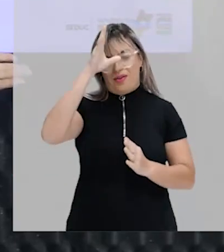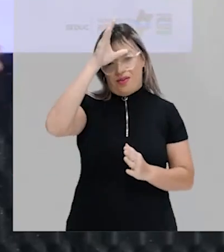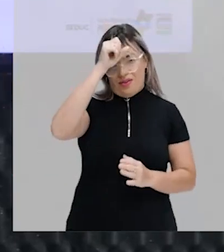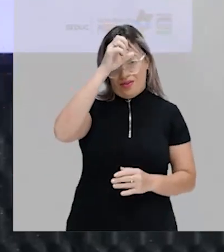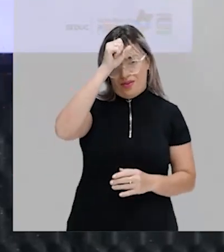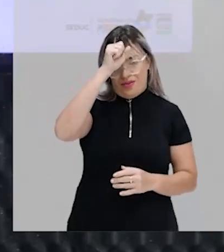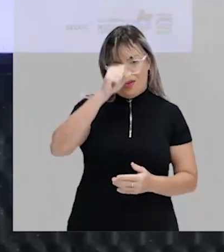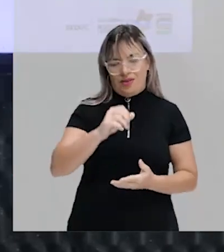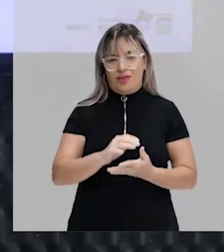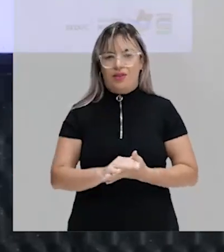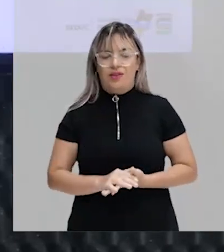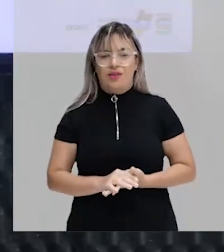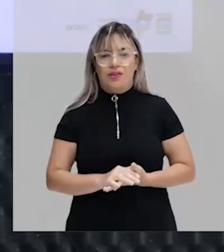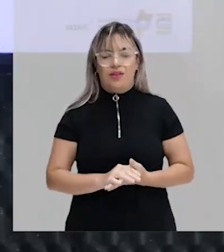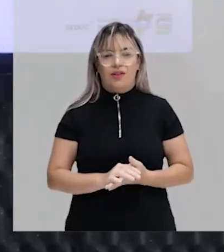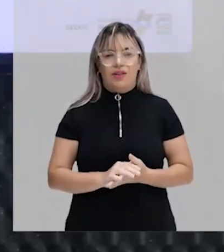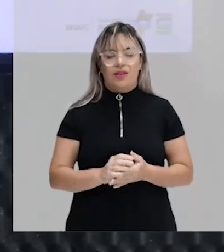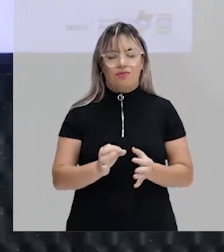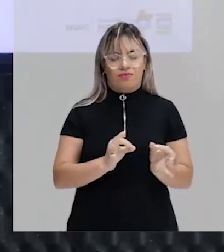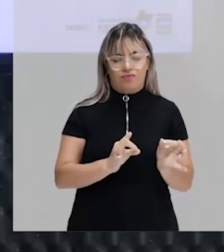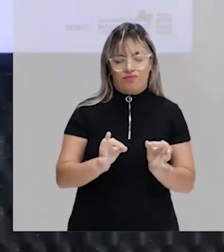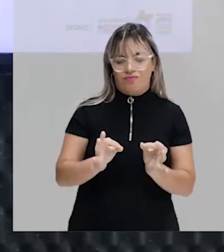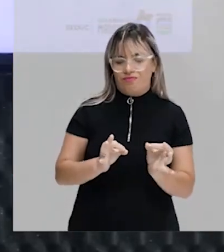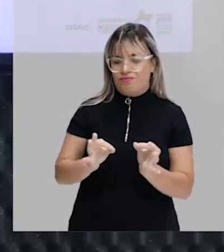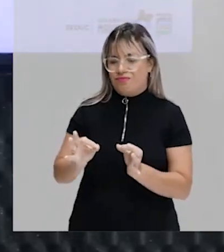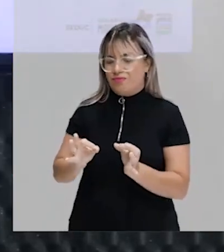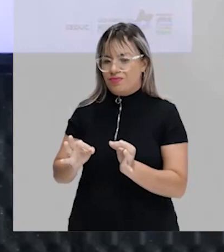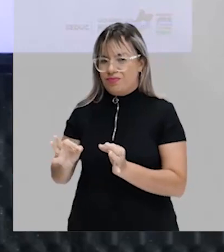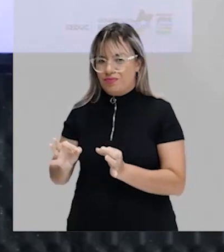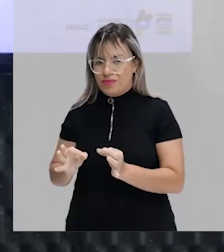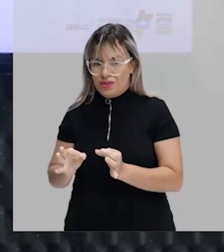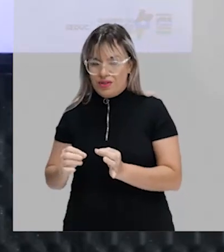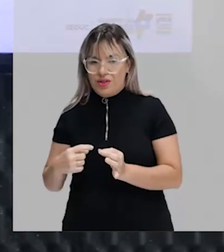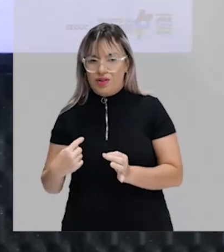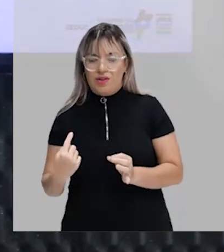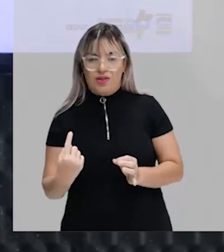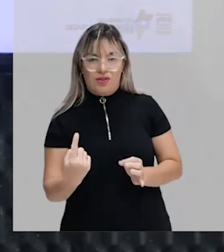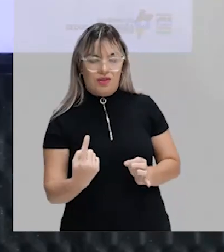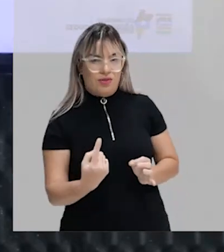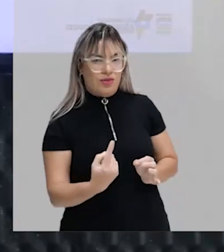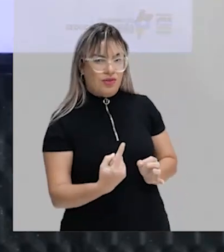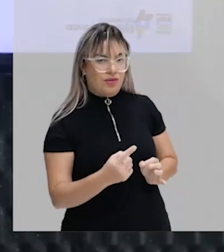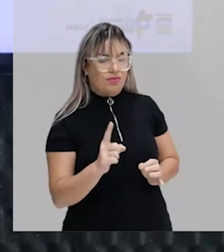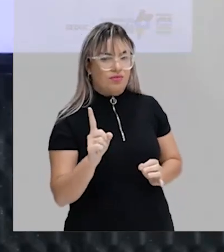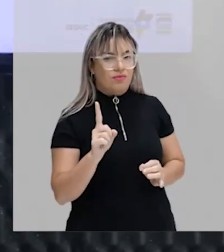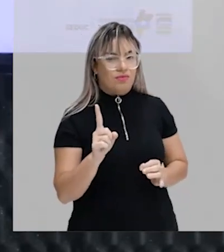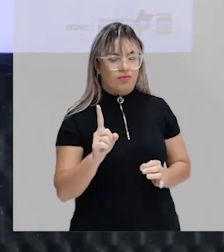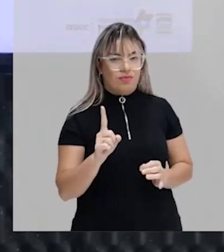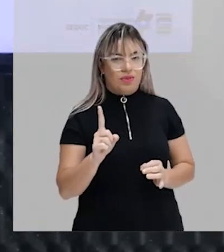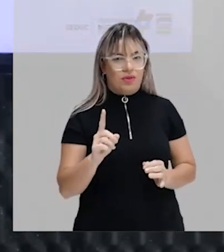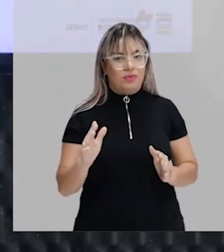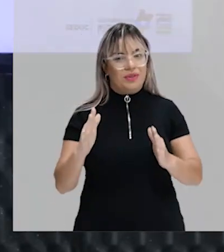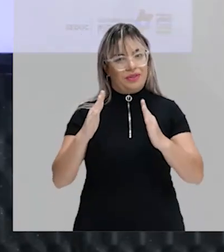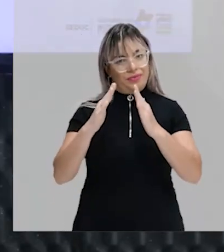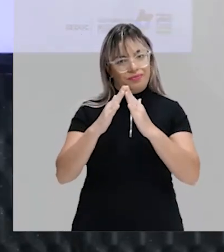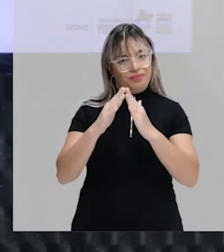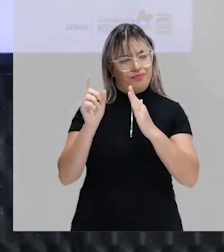Aprendendo. As coisas estão se ajustando, a maioria de nós já não estamos tão em